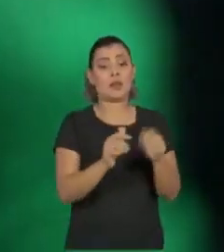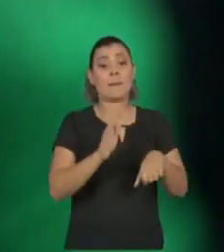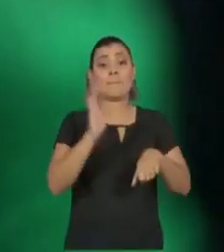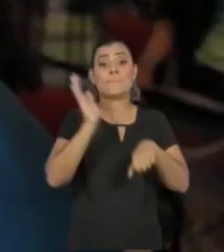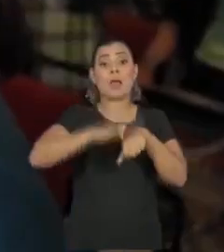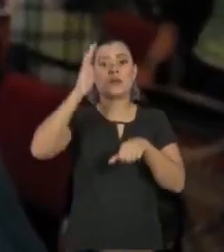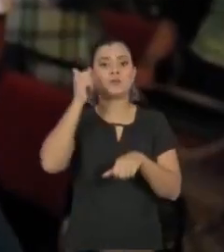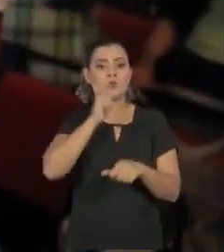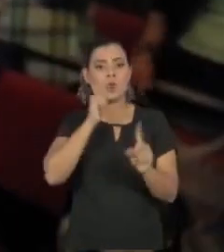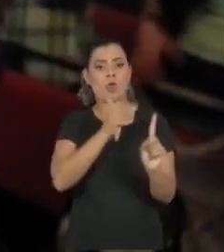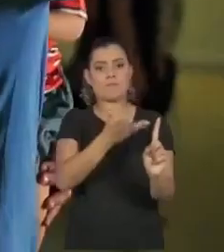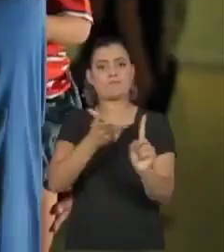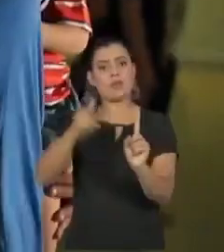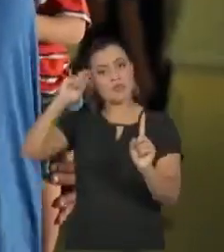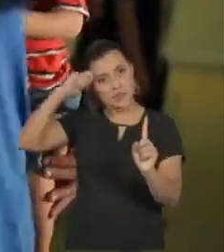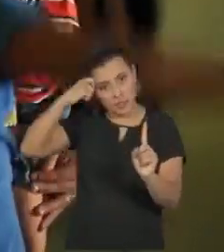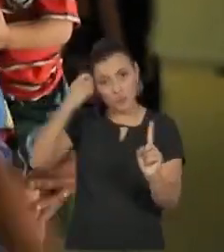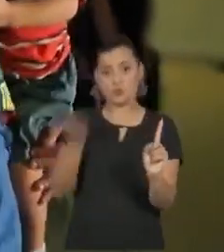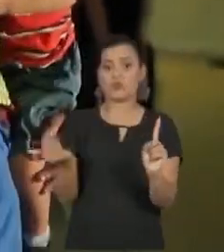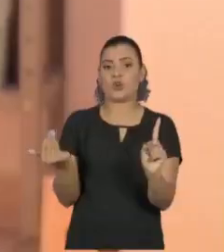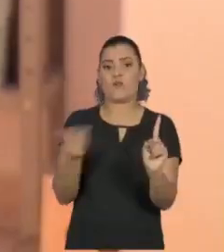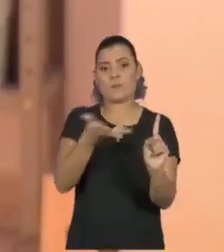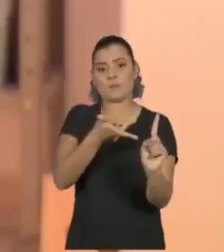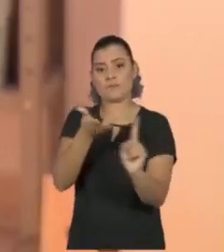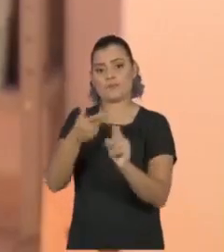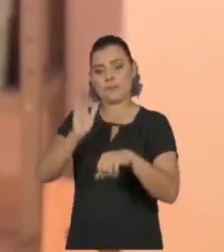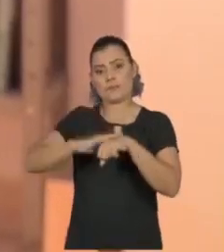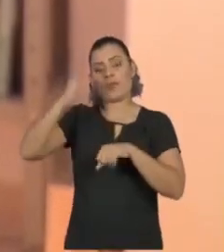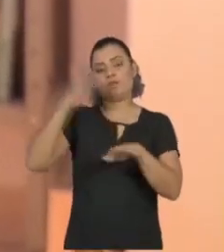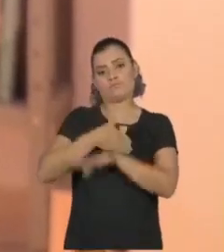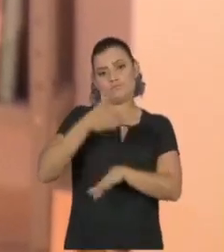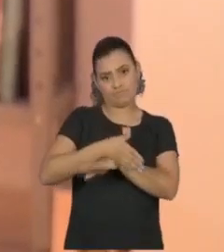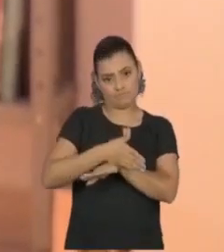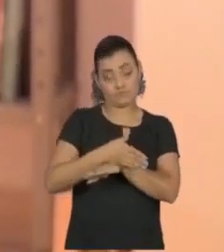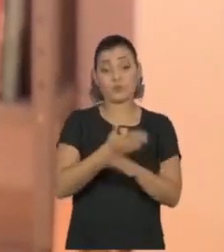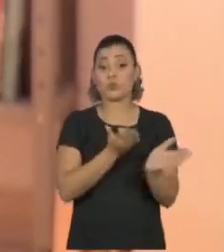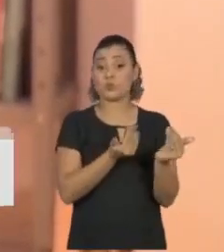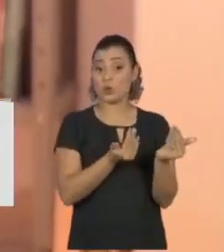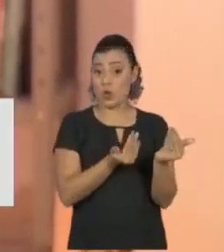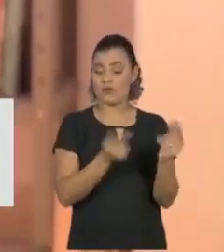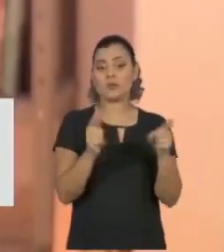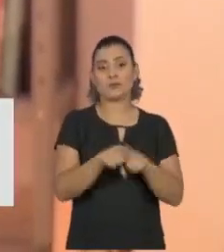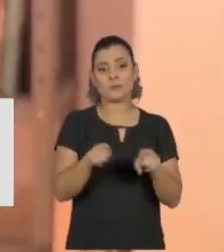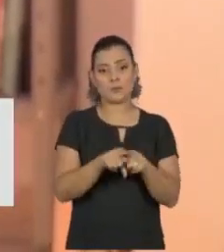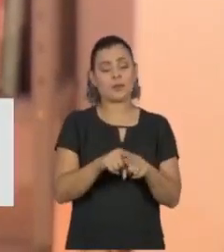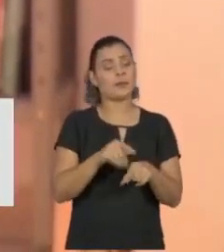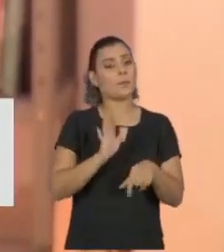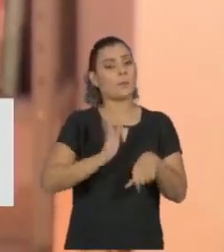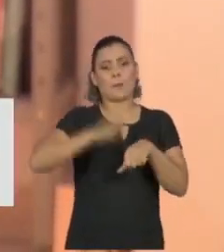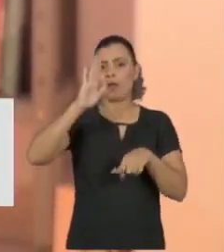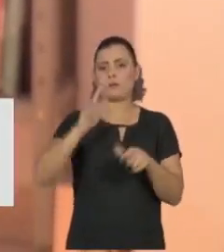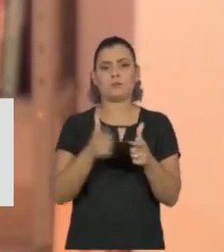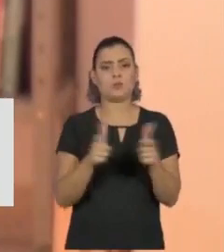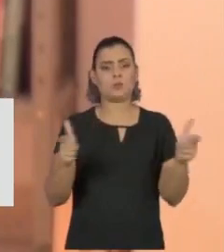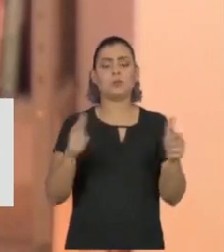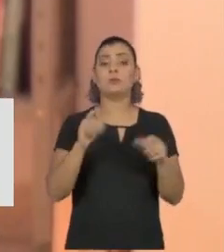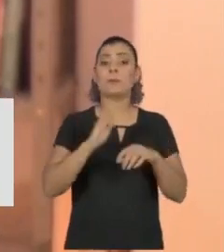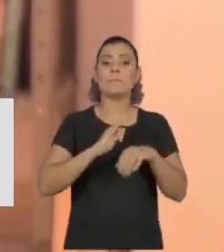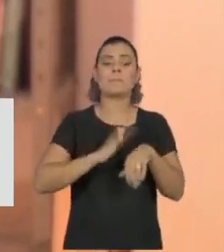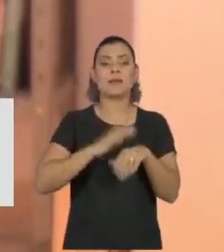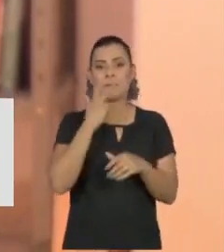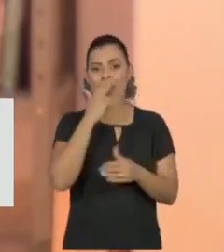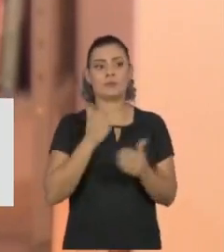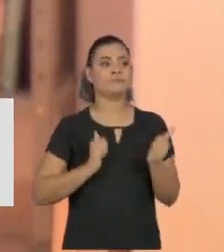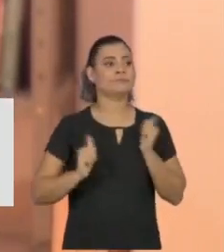atrai mulheres, negros e jovens. Os mais jovens, acabam sendo mais